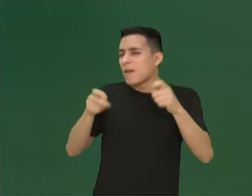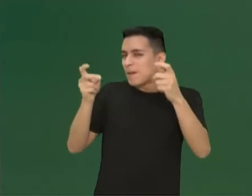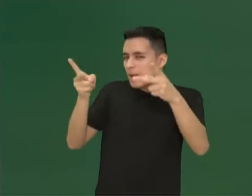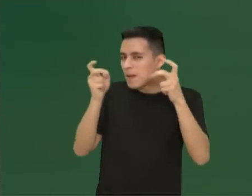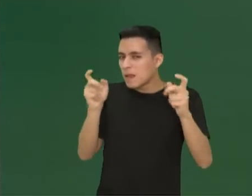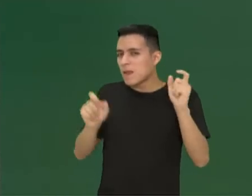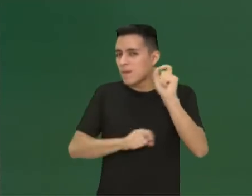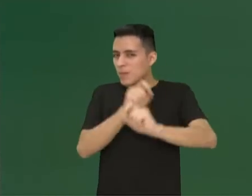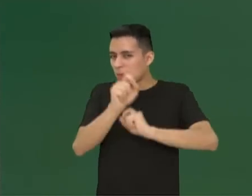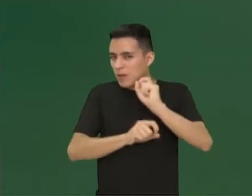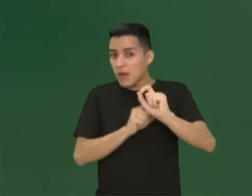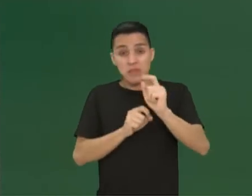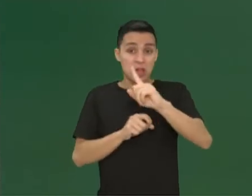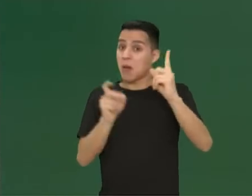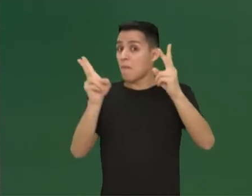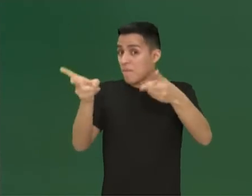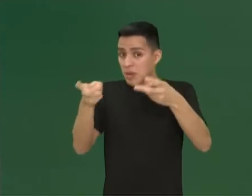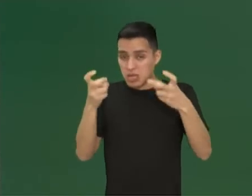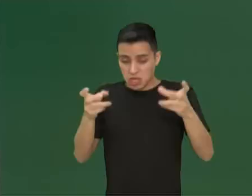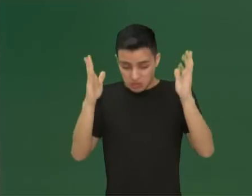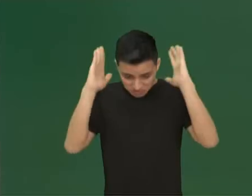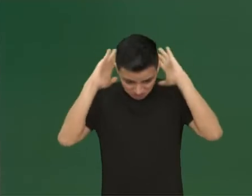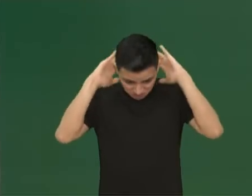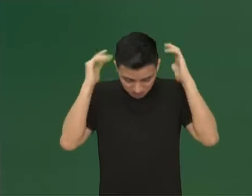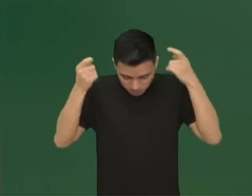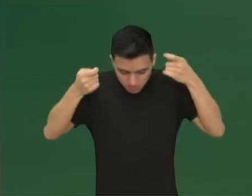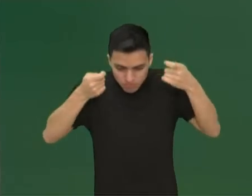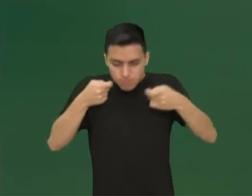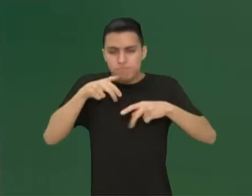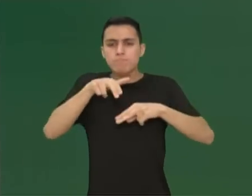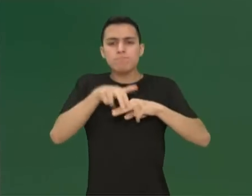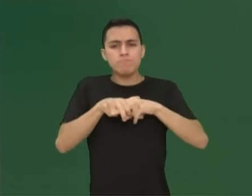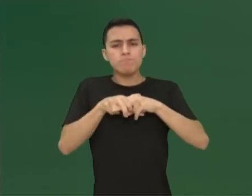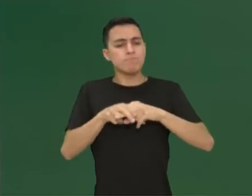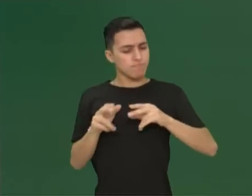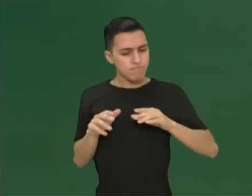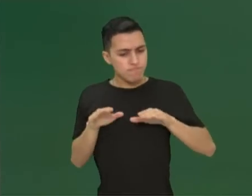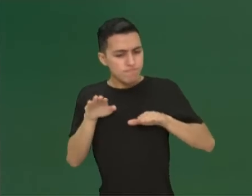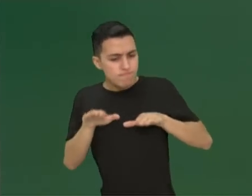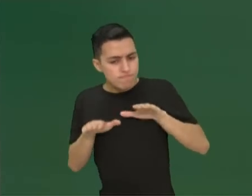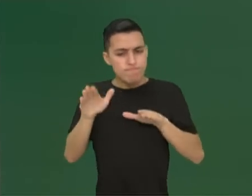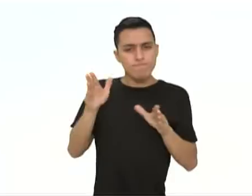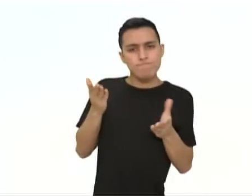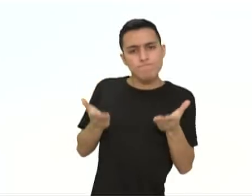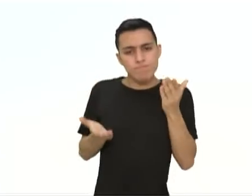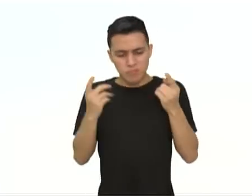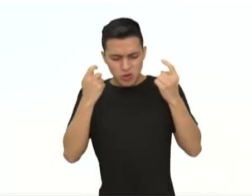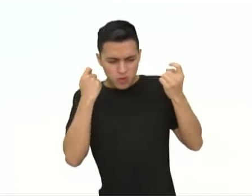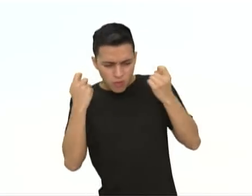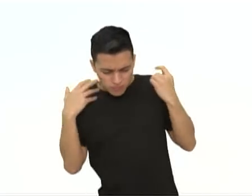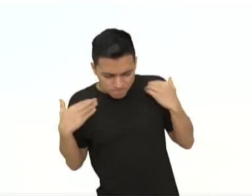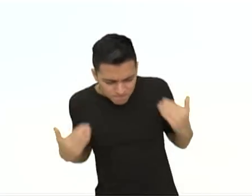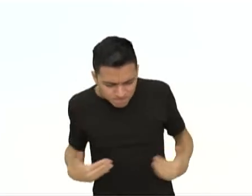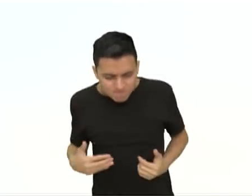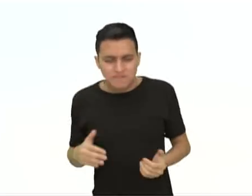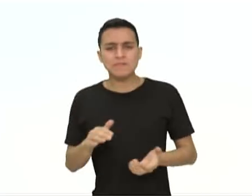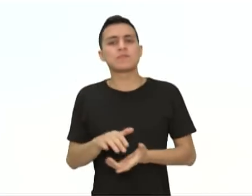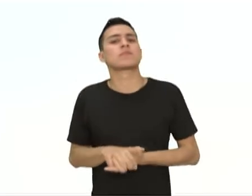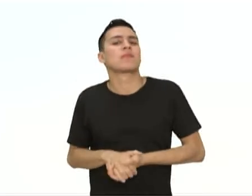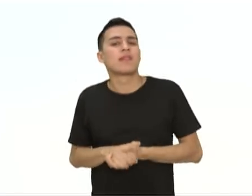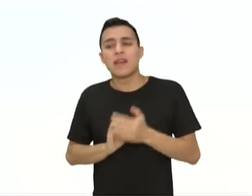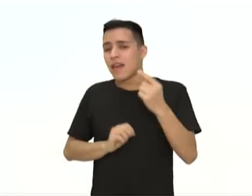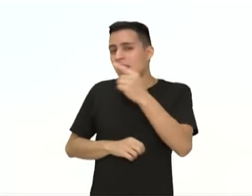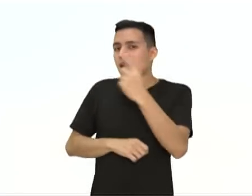sistema nervoso mantém o seu corpo o quê? Sentado, equilibrado, além de controlar os demais sistemas do corpo. Ele